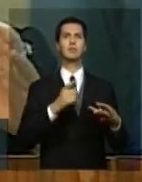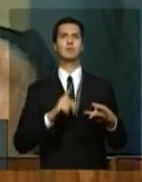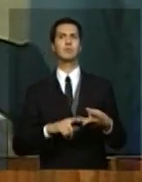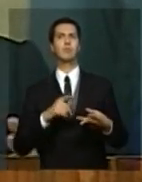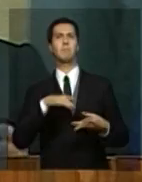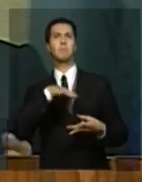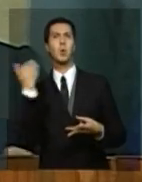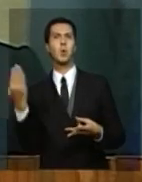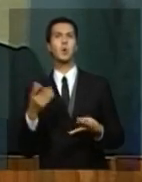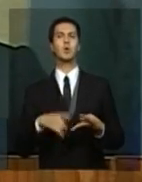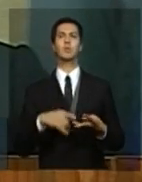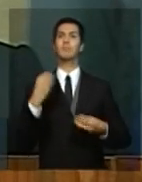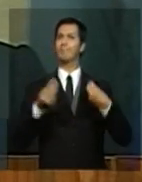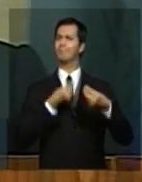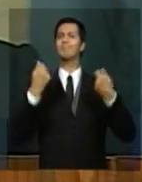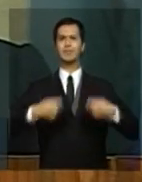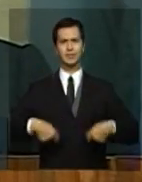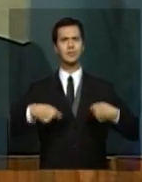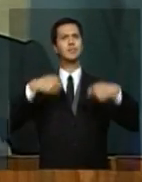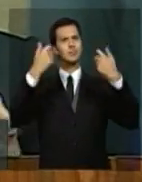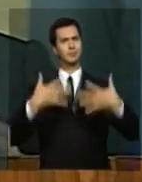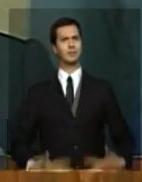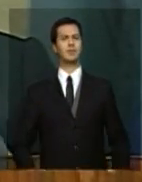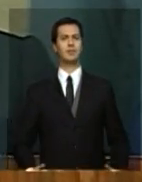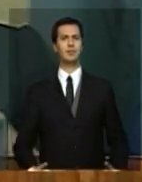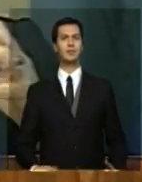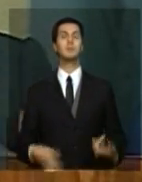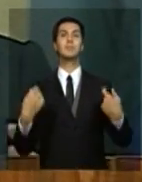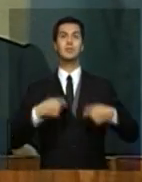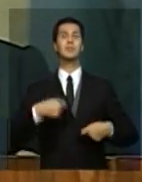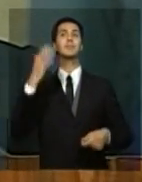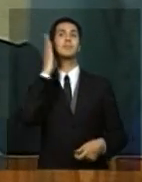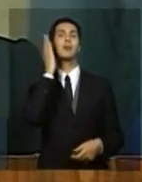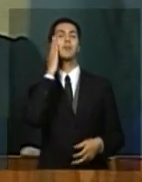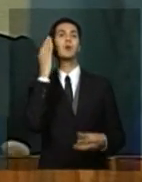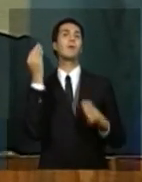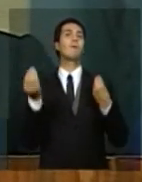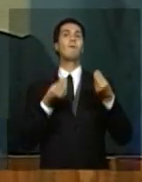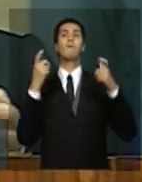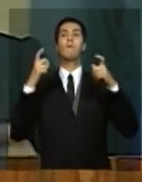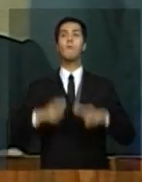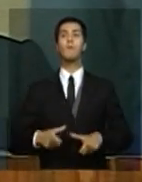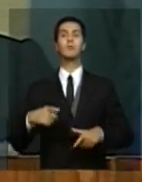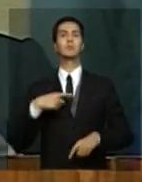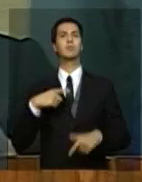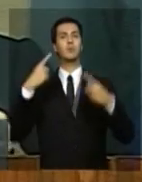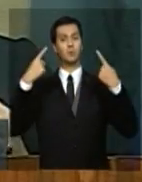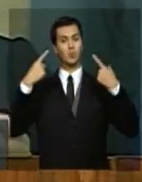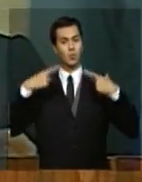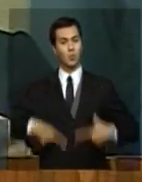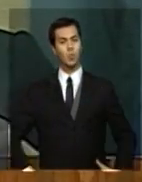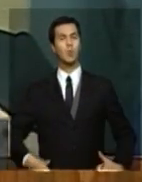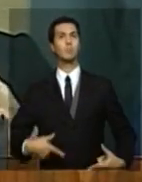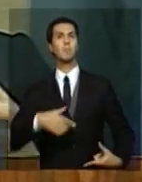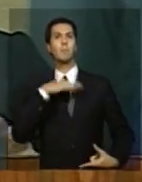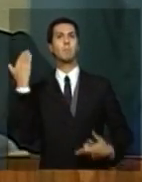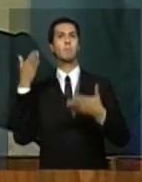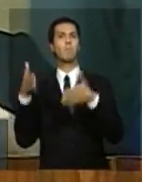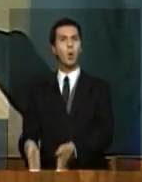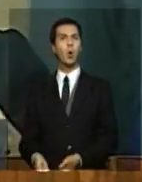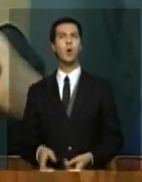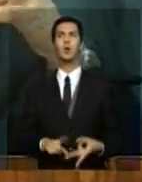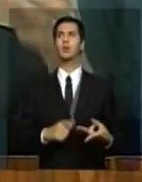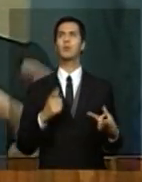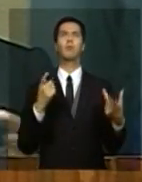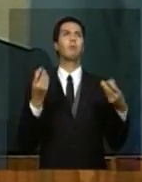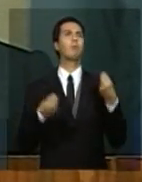a possibilidade de saber onde está o corpo do meu filho da minha filha do meu esposo do meu companheiro da